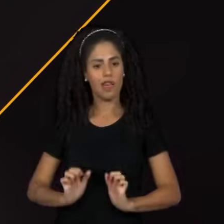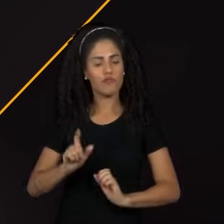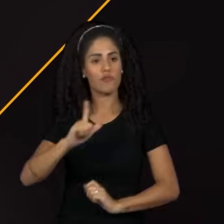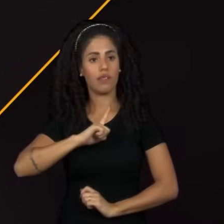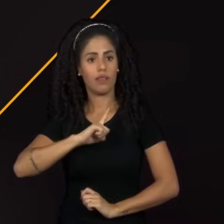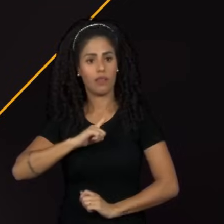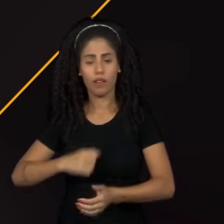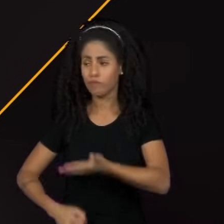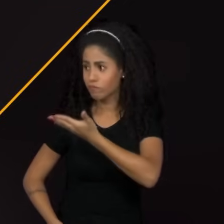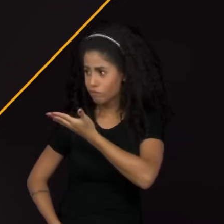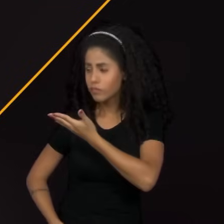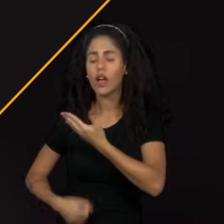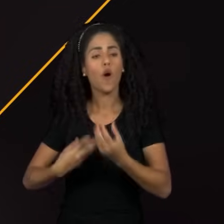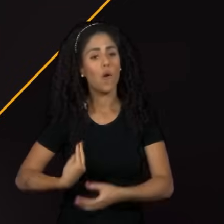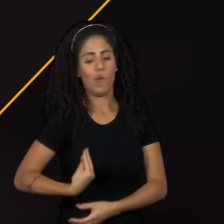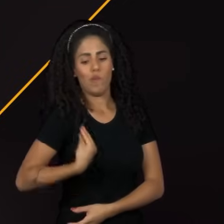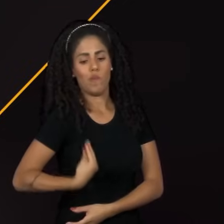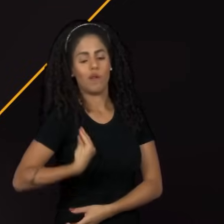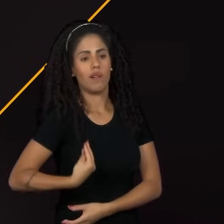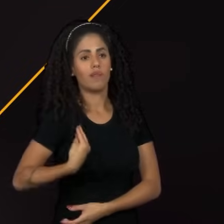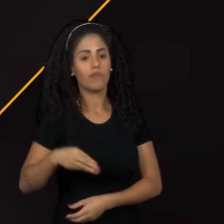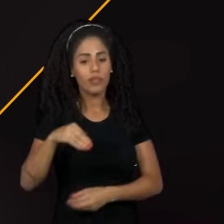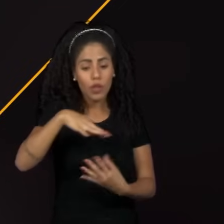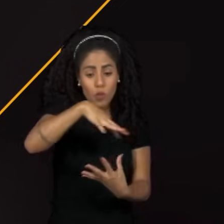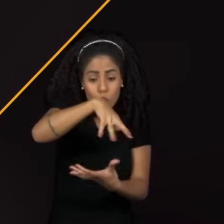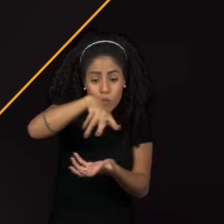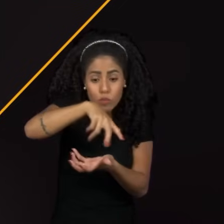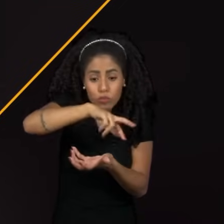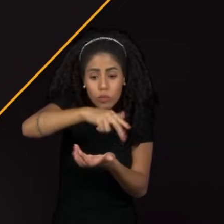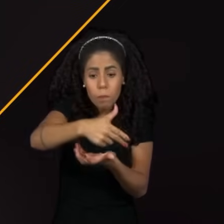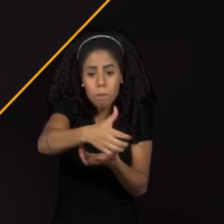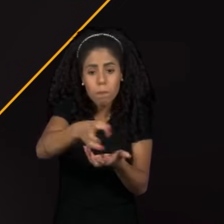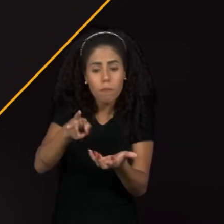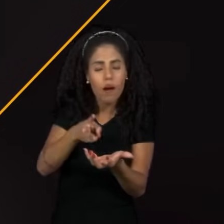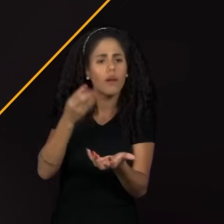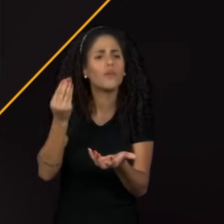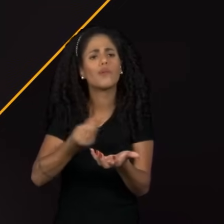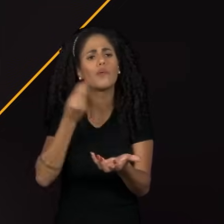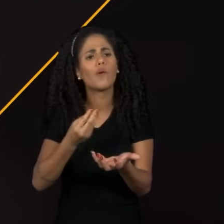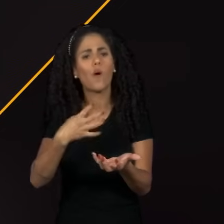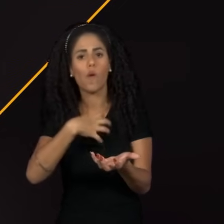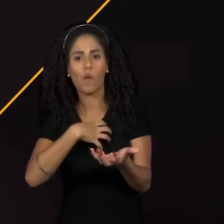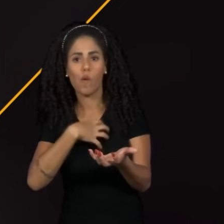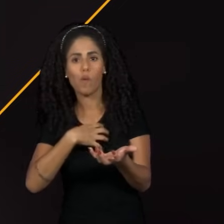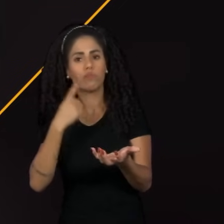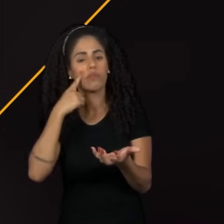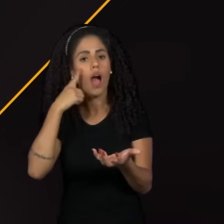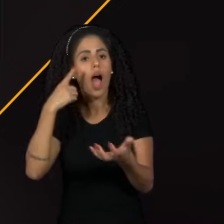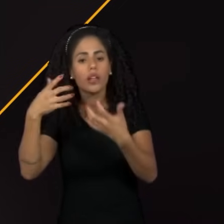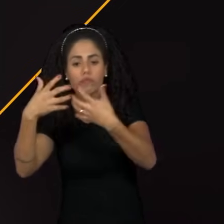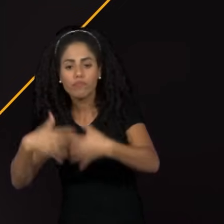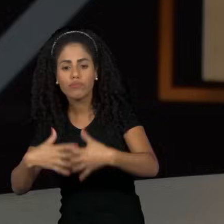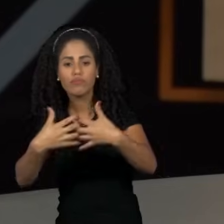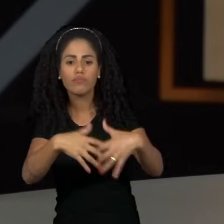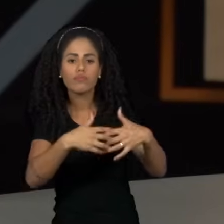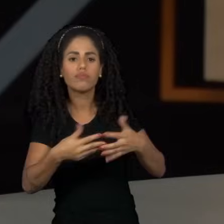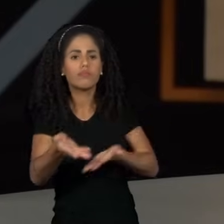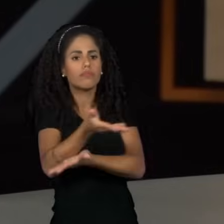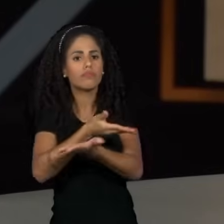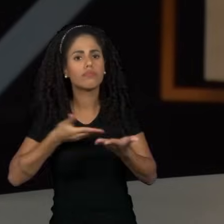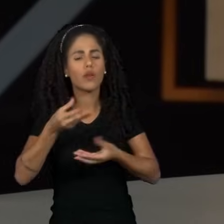o ecossistema, a vida no planeta, ele é baseado ele não só é funcional,